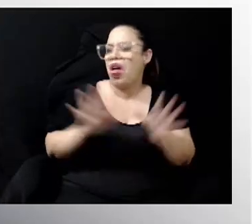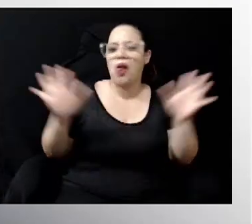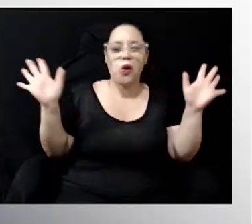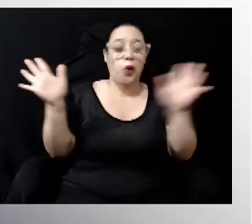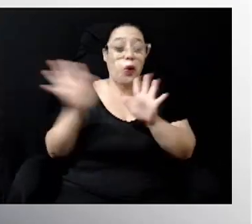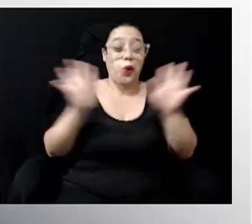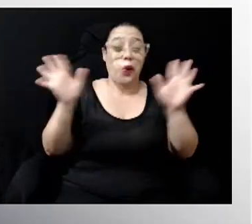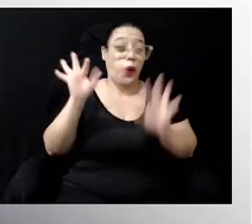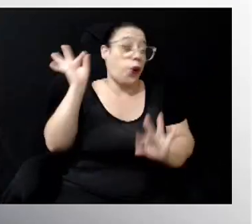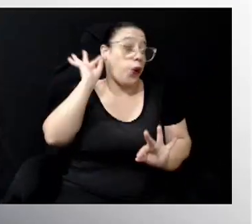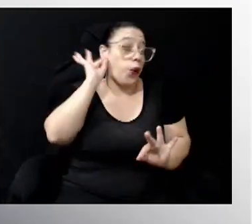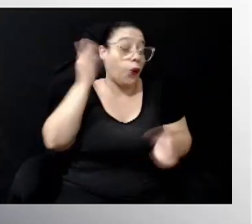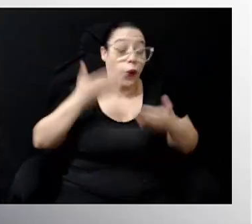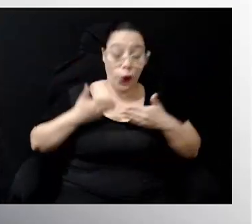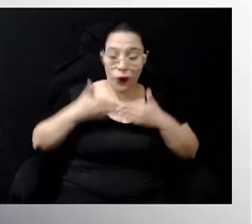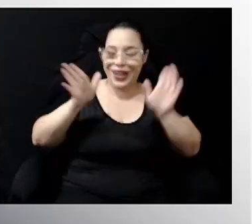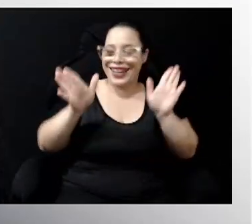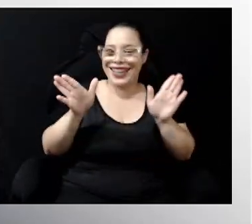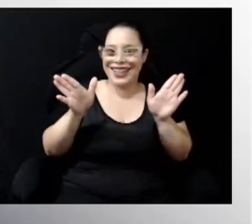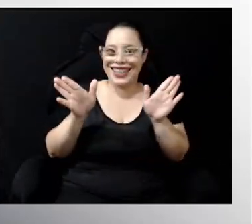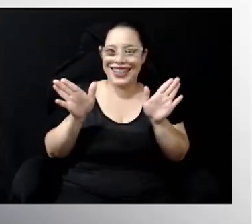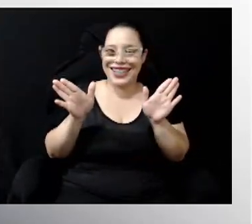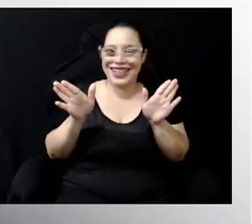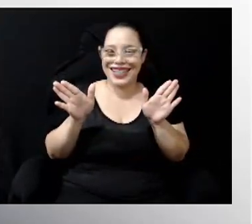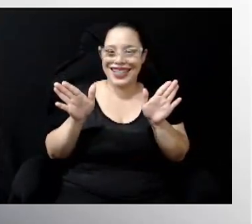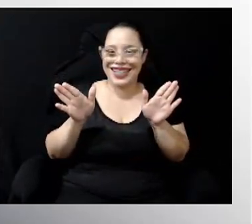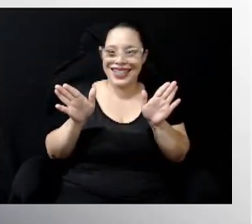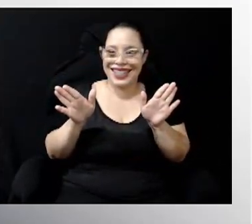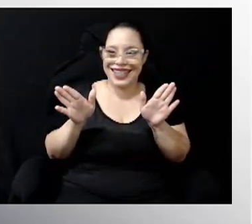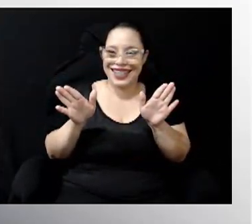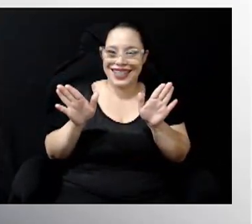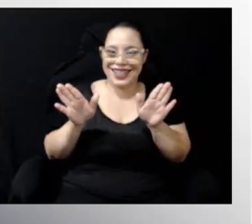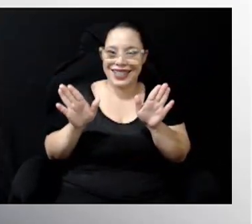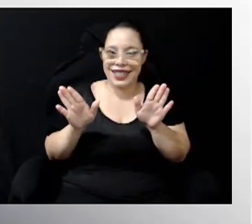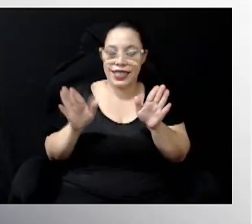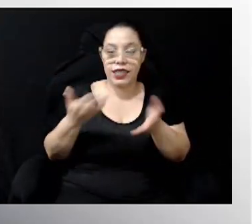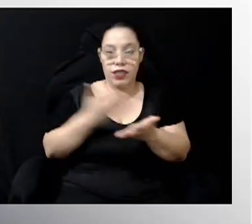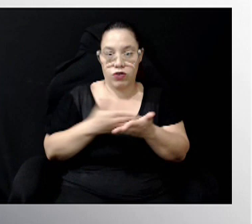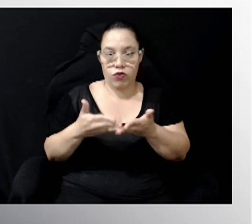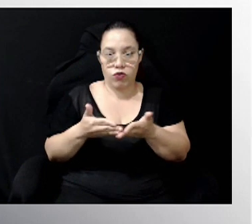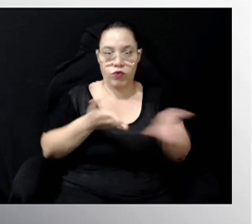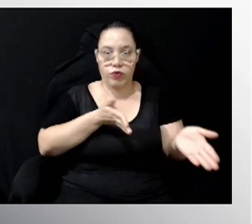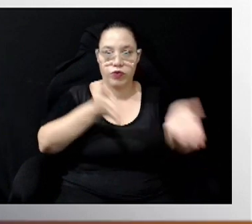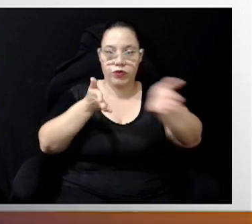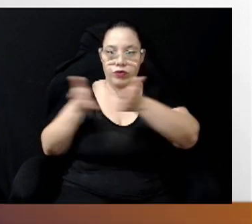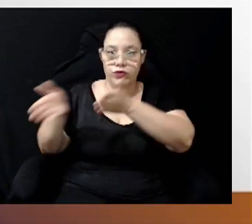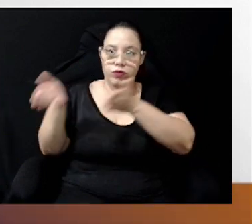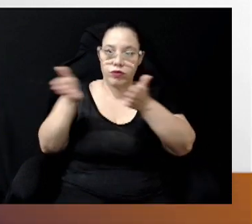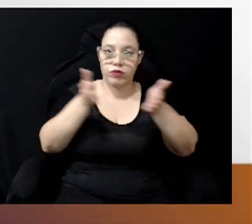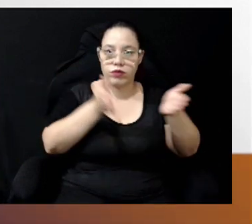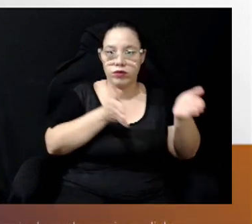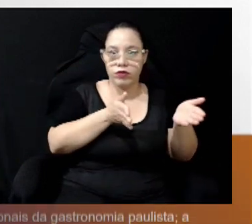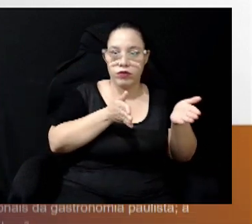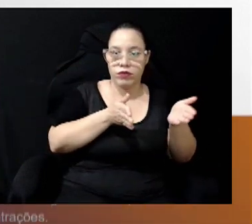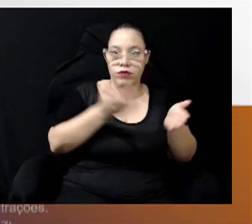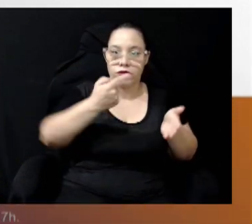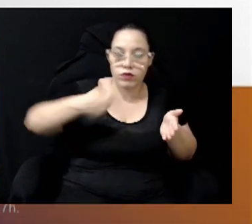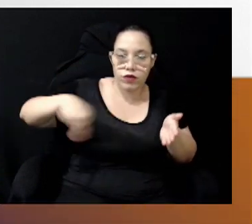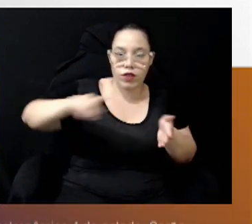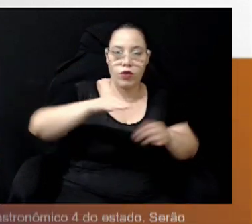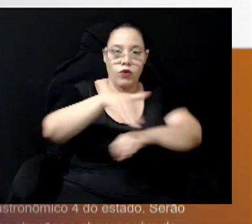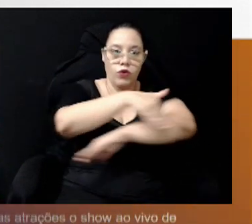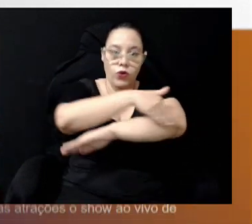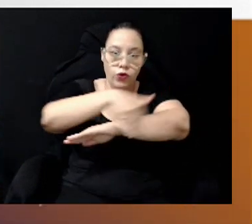portões abertos. Nós estaremos agora fornecendo aqui através de vocês, o endereço onde